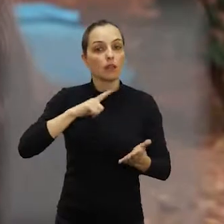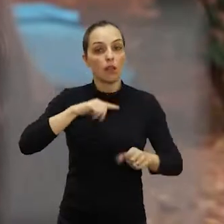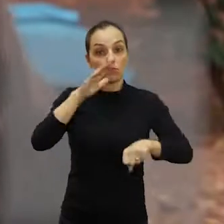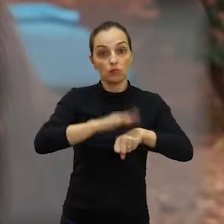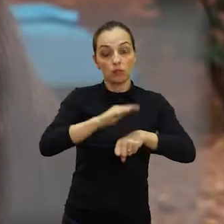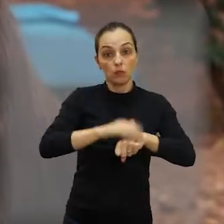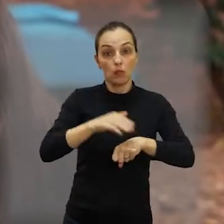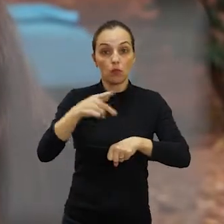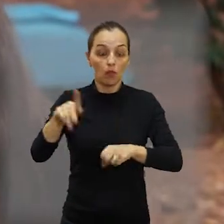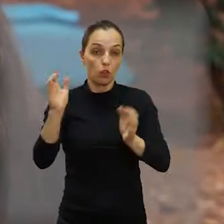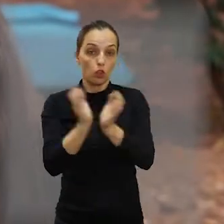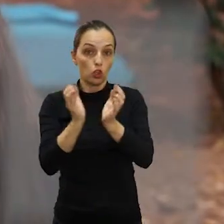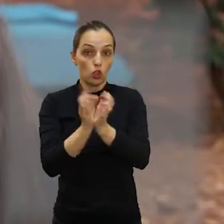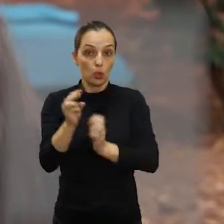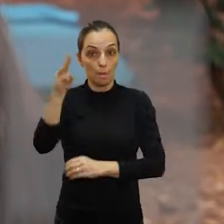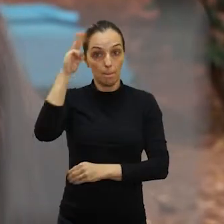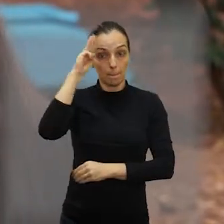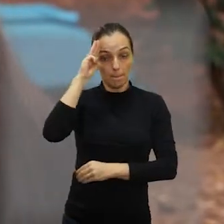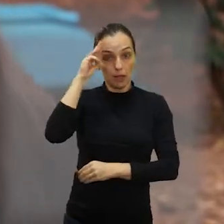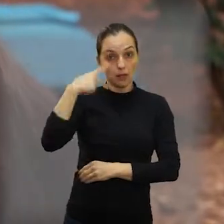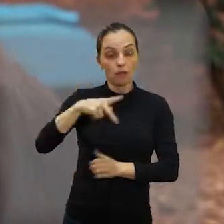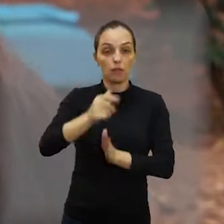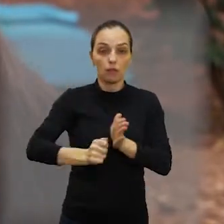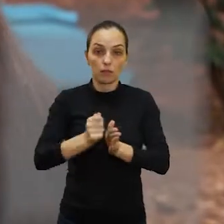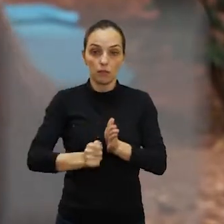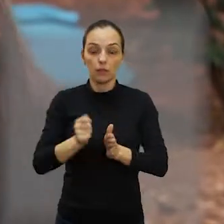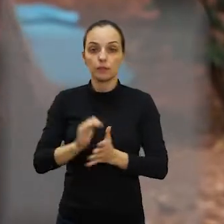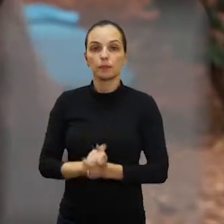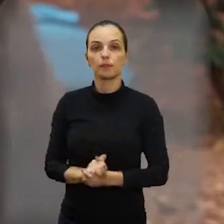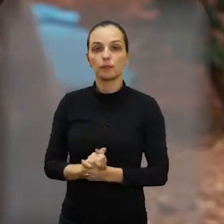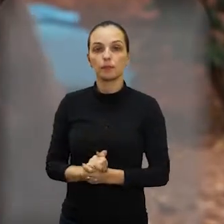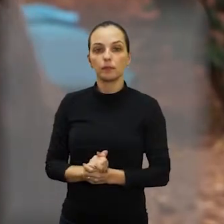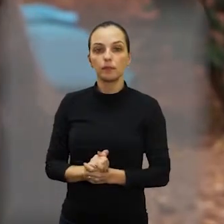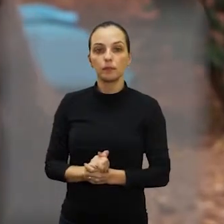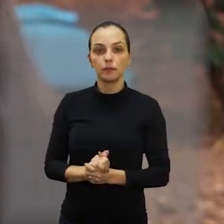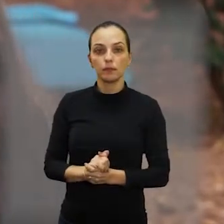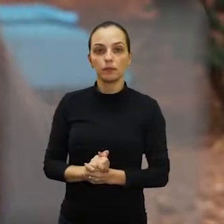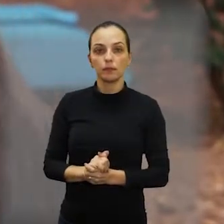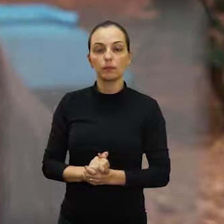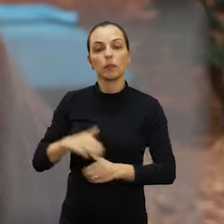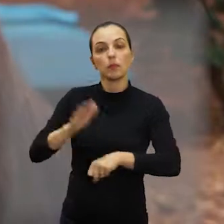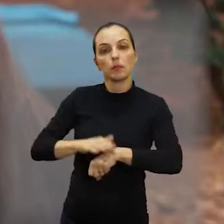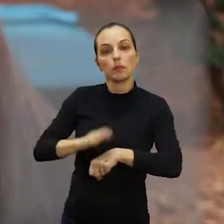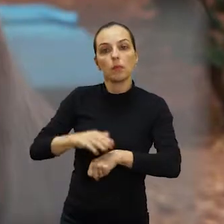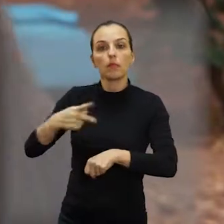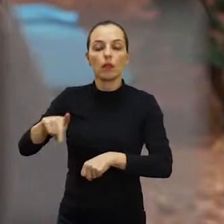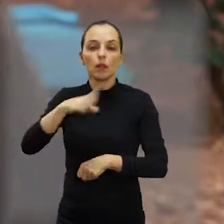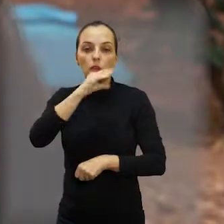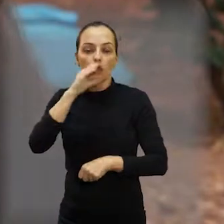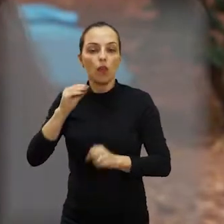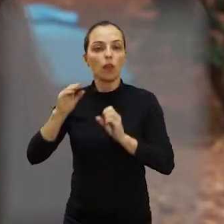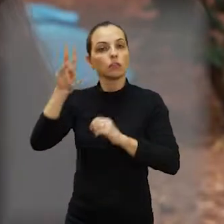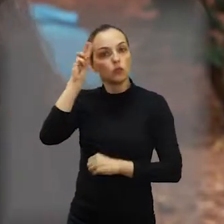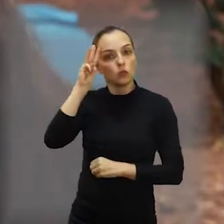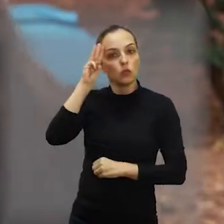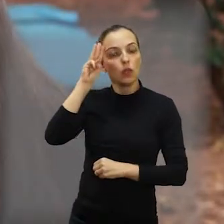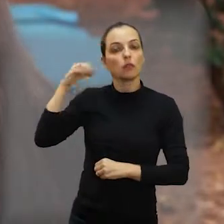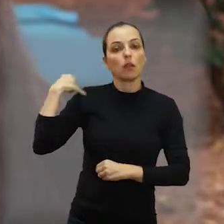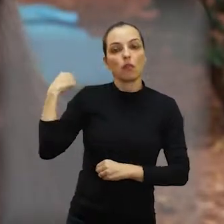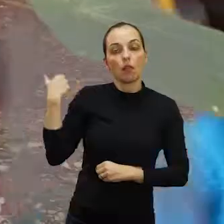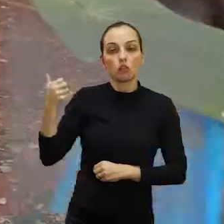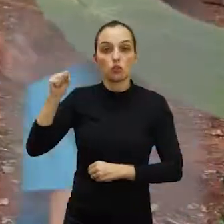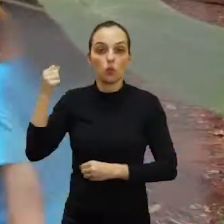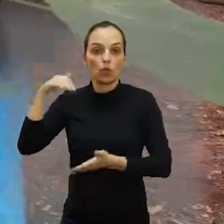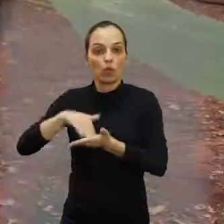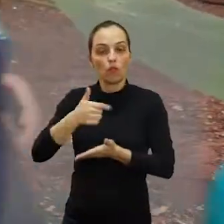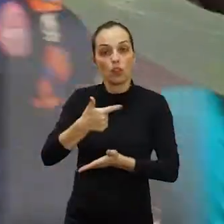gente juntou os meninos e as meninas de 18 a 21 anos do Grupo Escoteiro Araraquara para fazer uma atividade diferente, proporcionar um